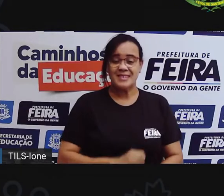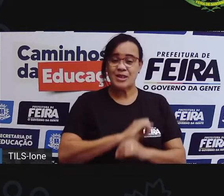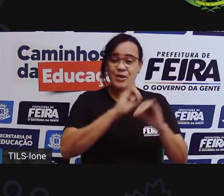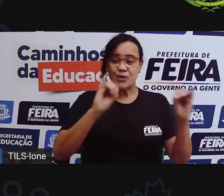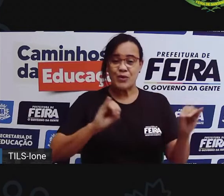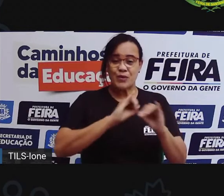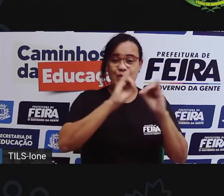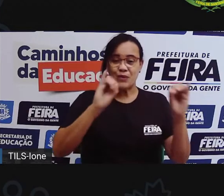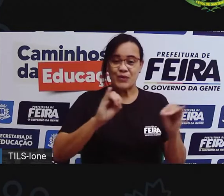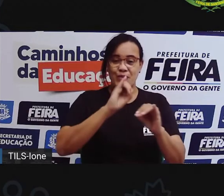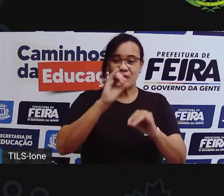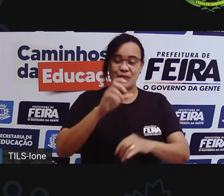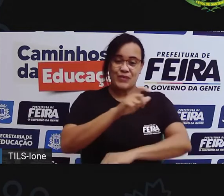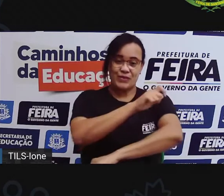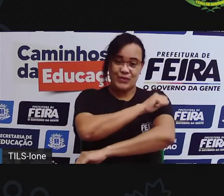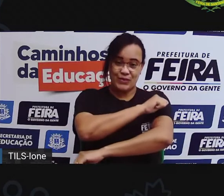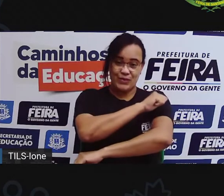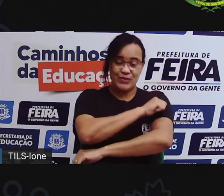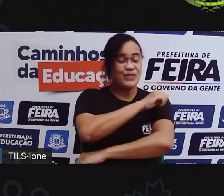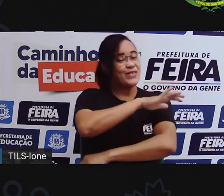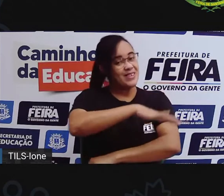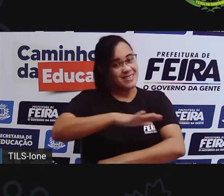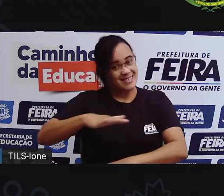Olá, meninada!